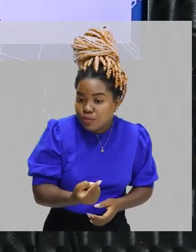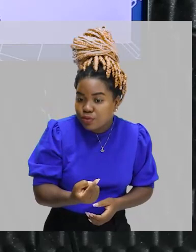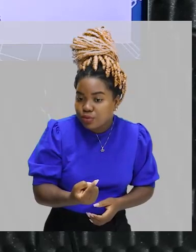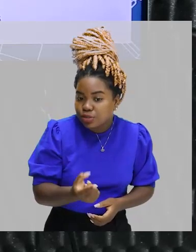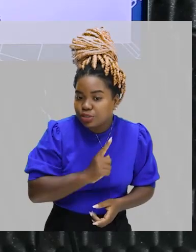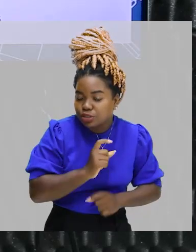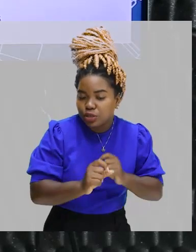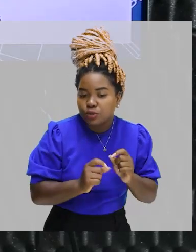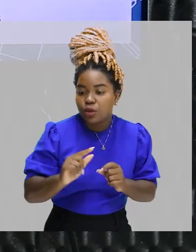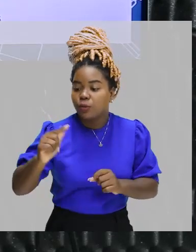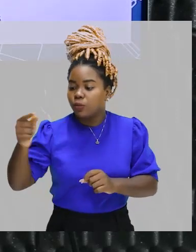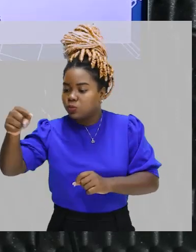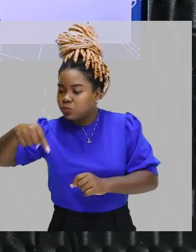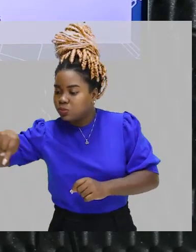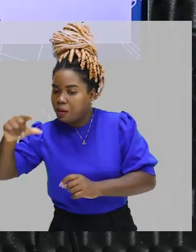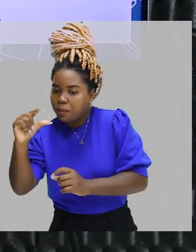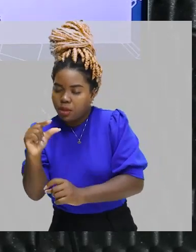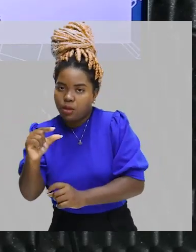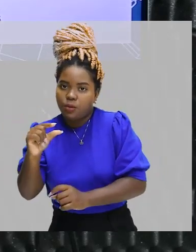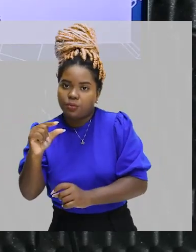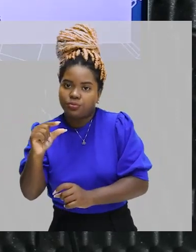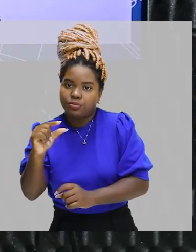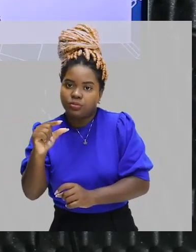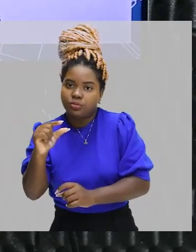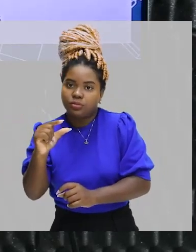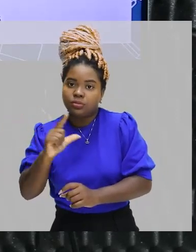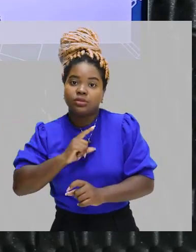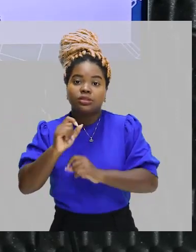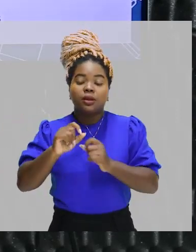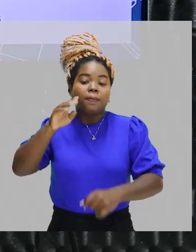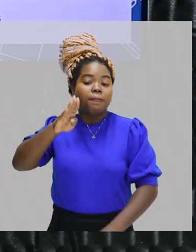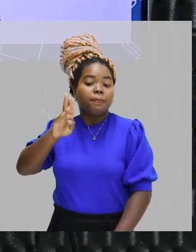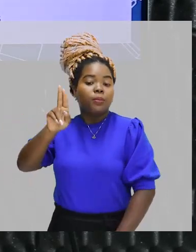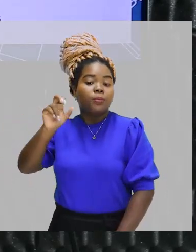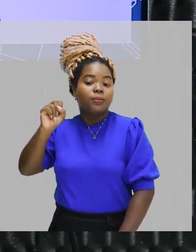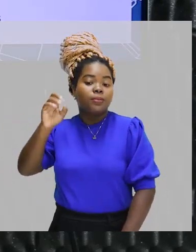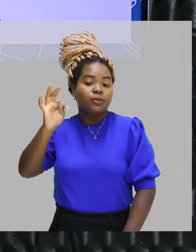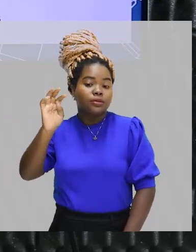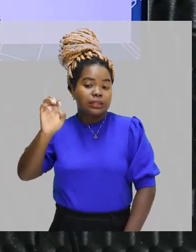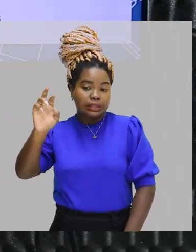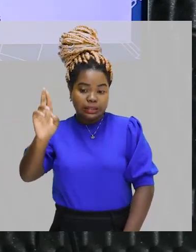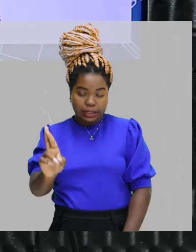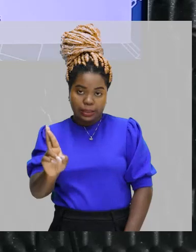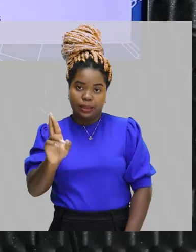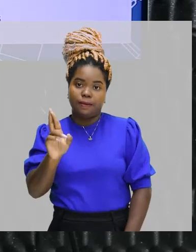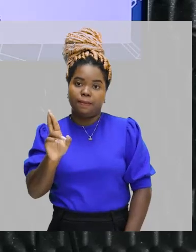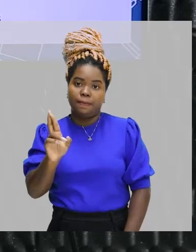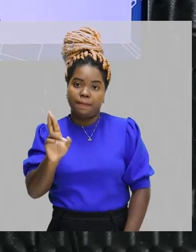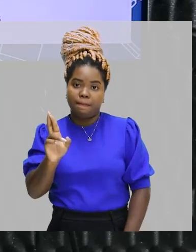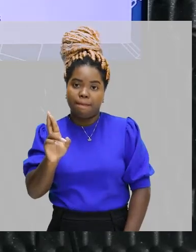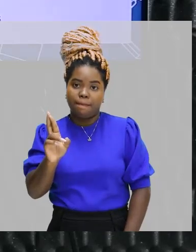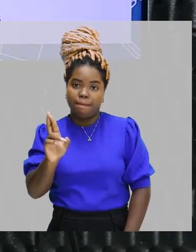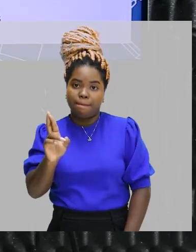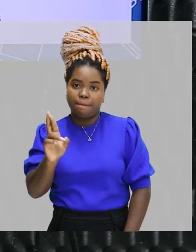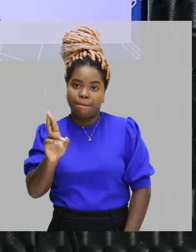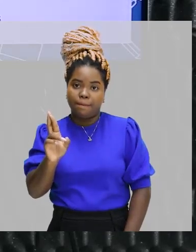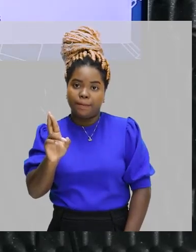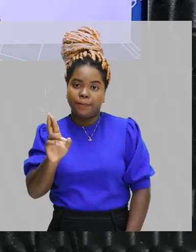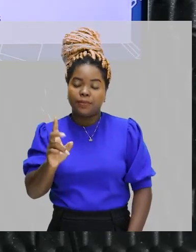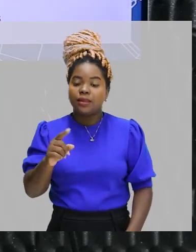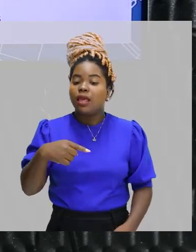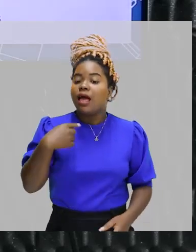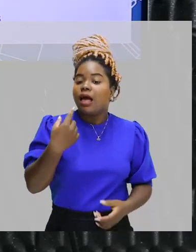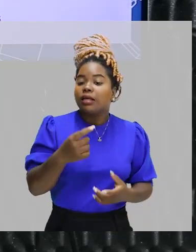menor, certo? Que é chamado de buster. Então ele entra nesse buster e ali ele vai